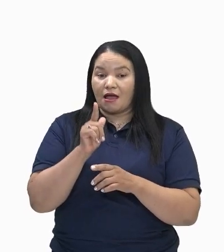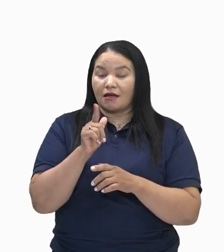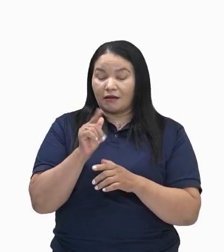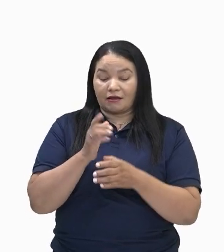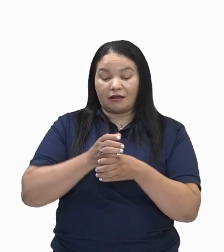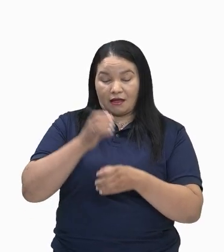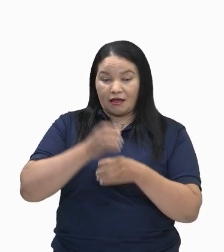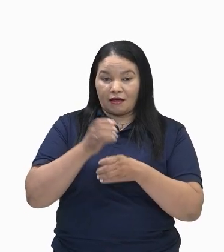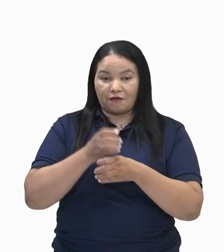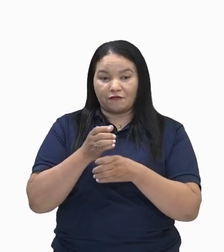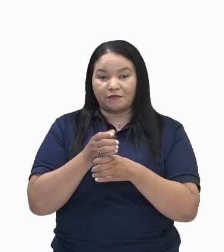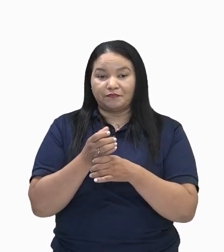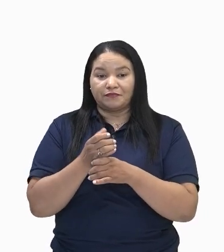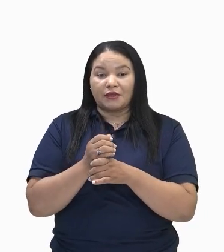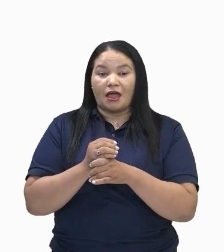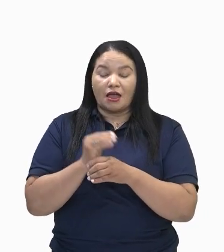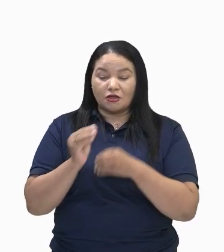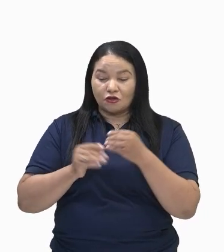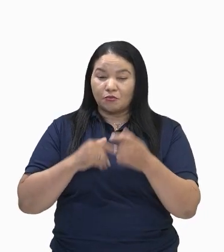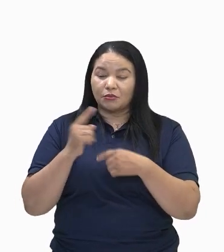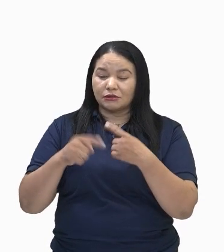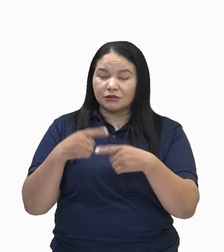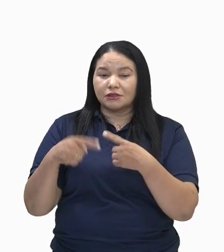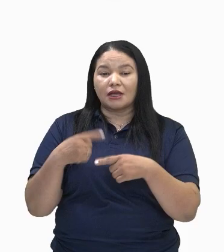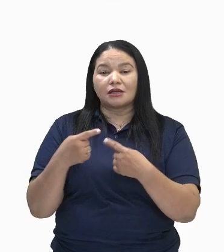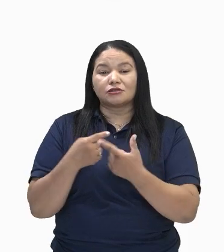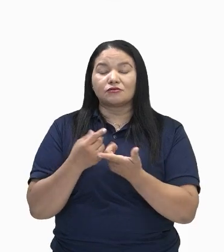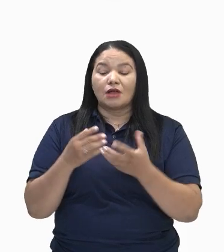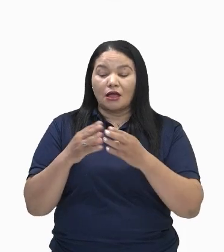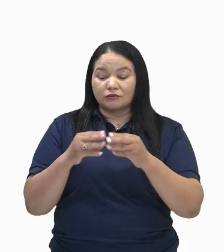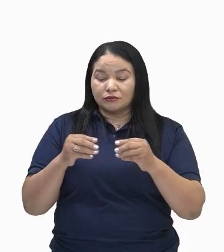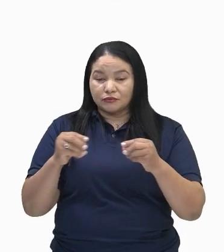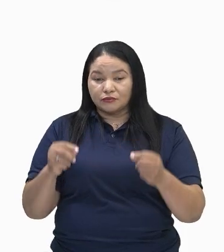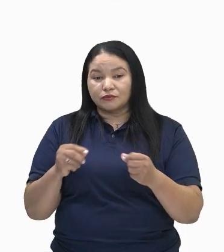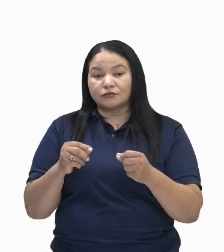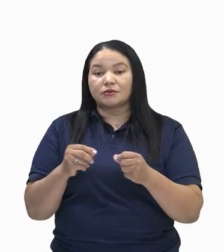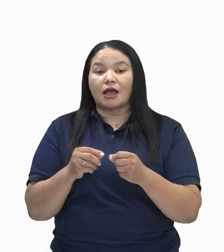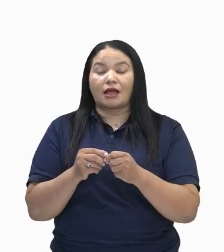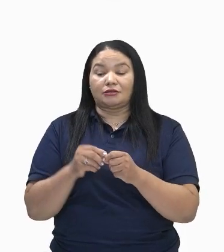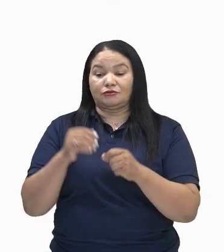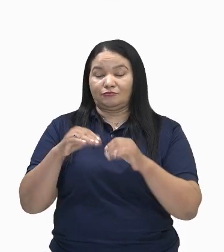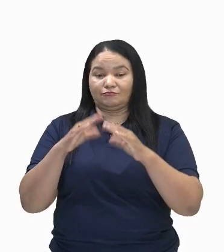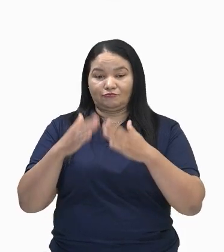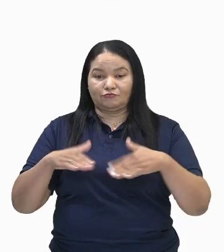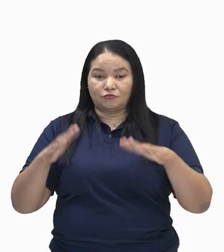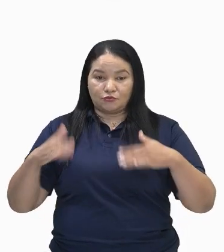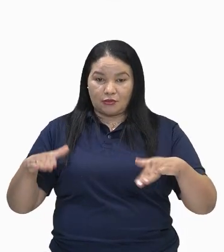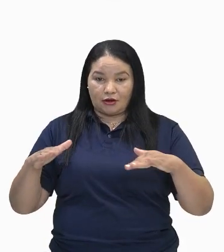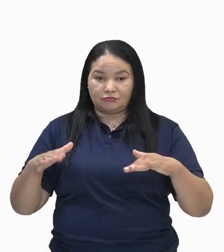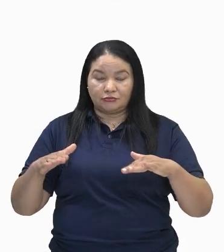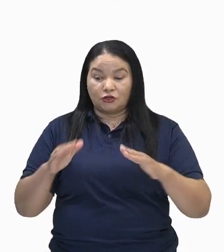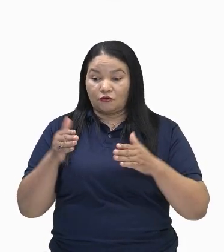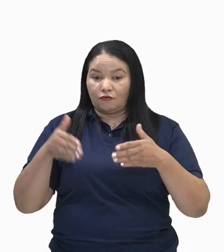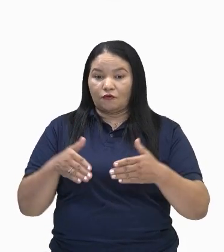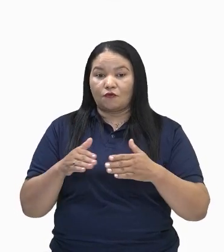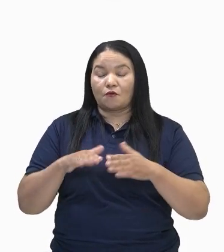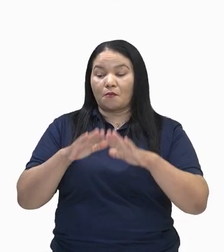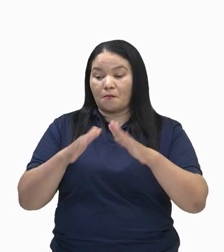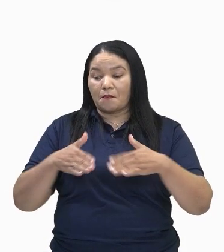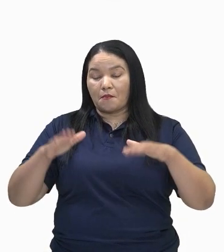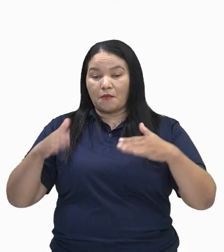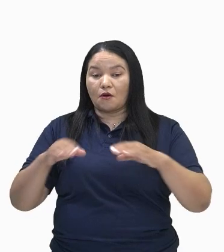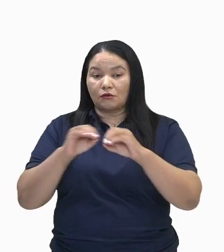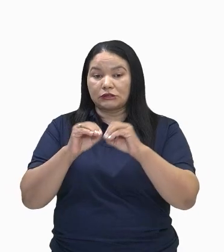decomposição, influenciando o ambiente da vida marinha. No caso aí, eles focalizaram nos oceanos, que é algo